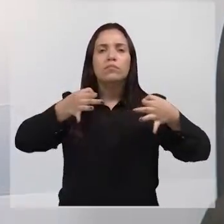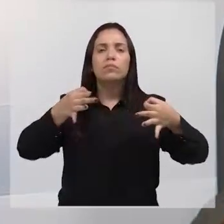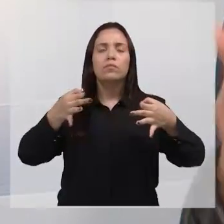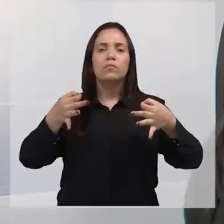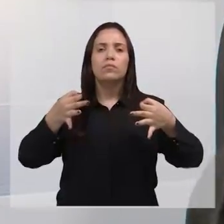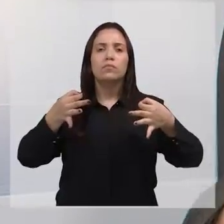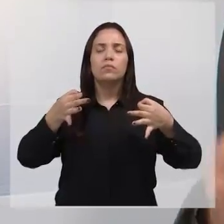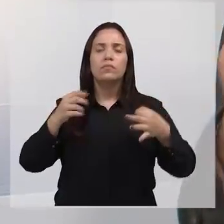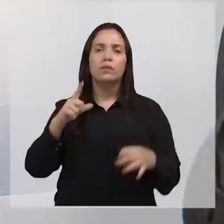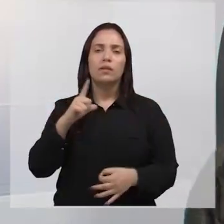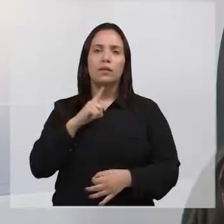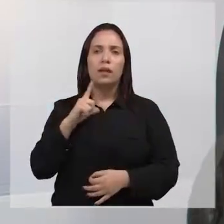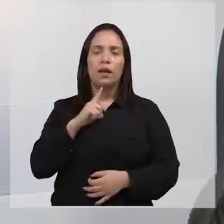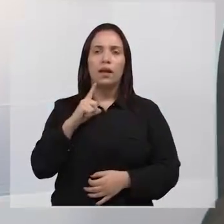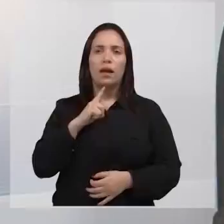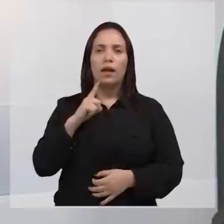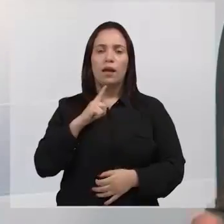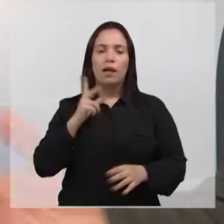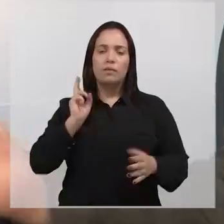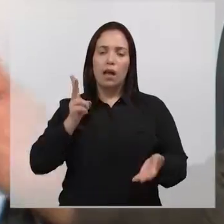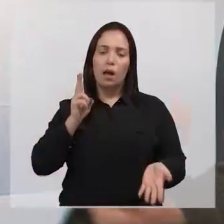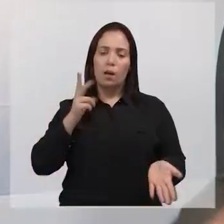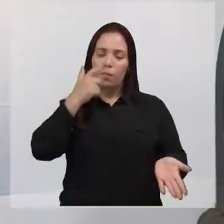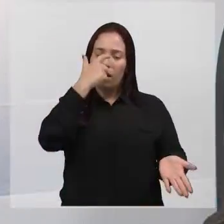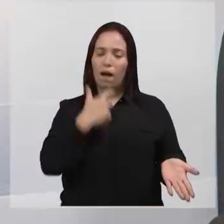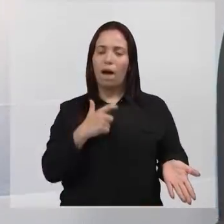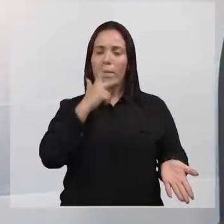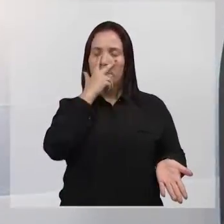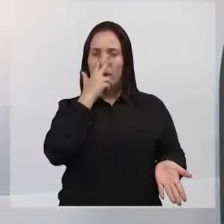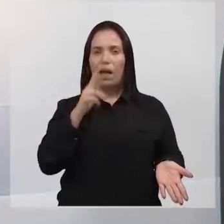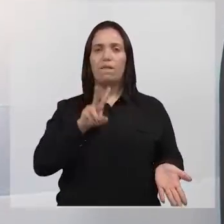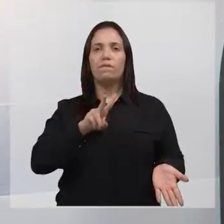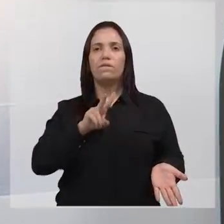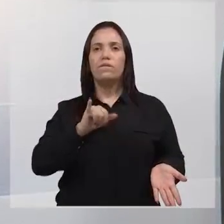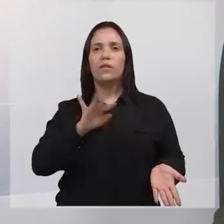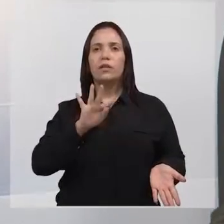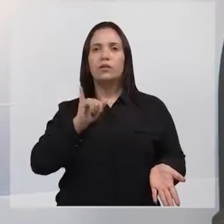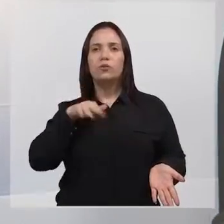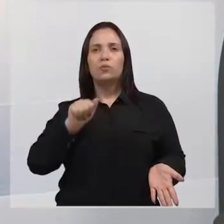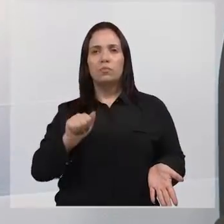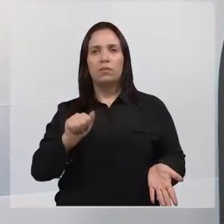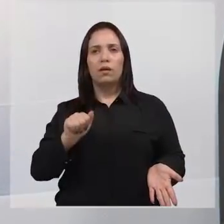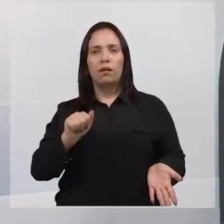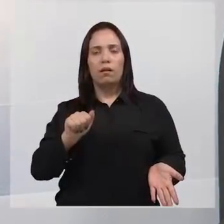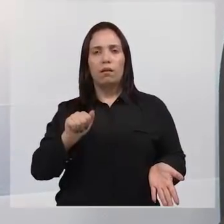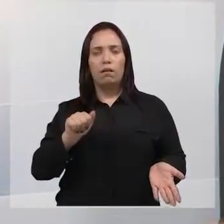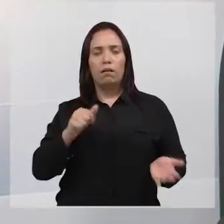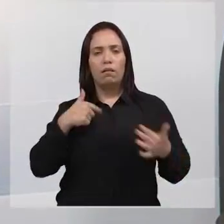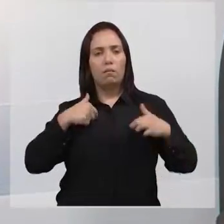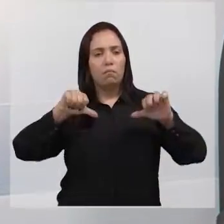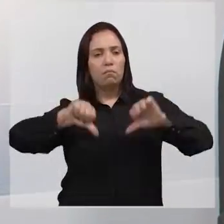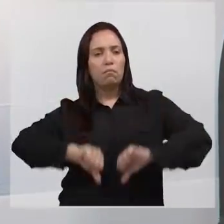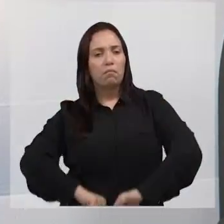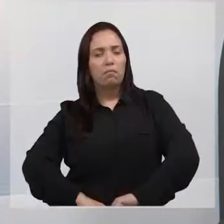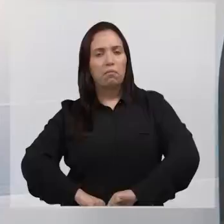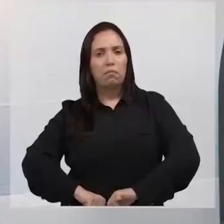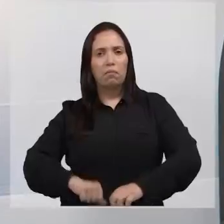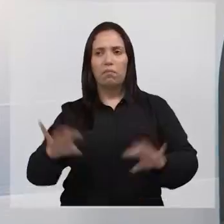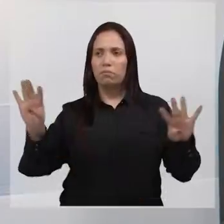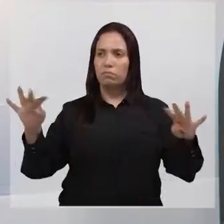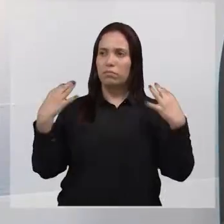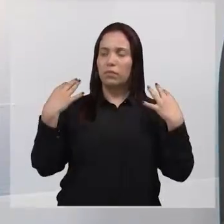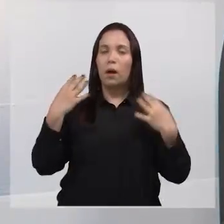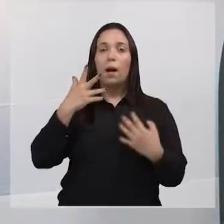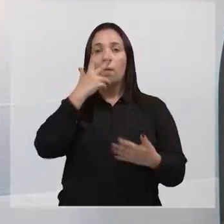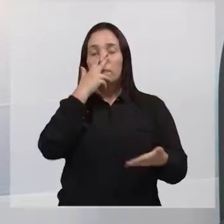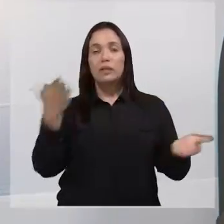ela tenta se vitimizar. Nós estamos assistindo agora um Lula 2, na figura do Aécio